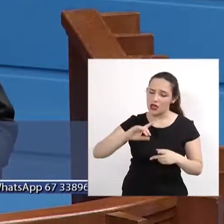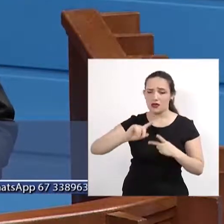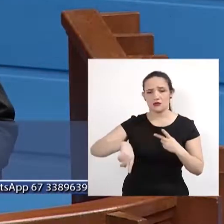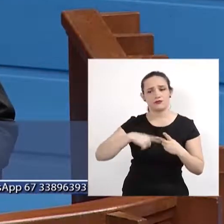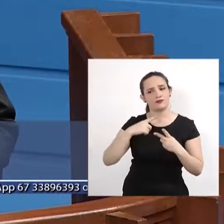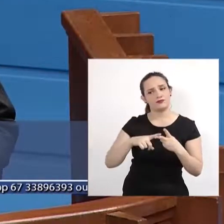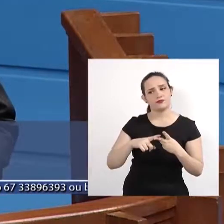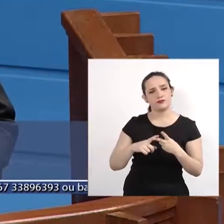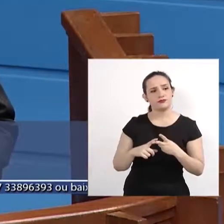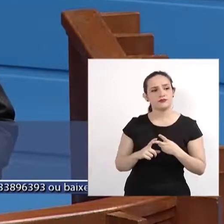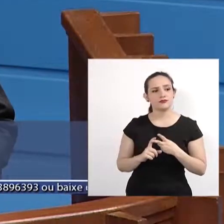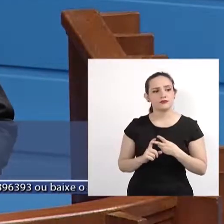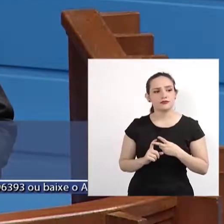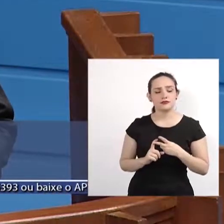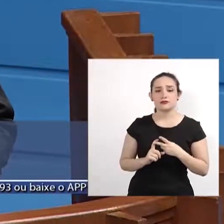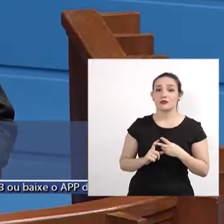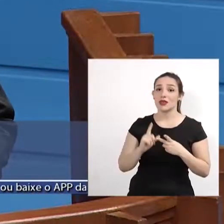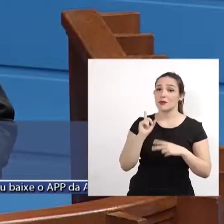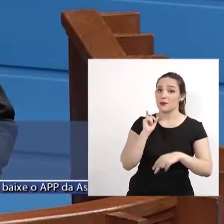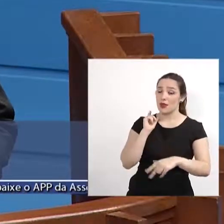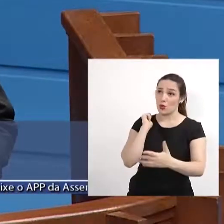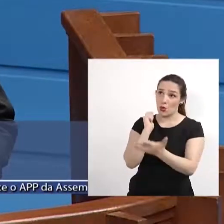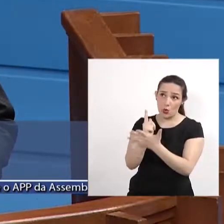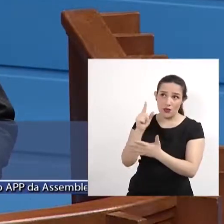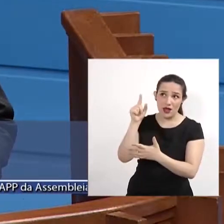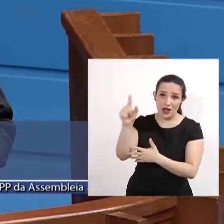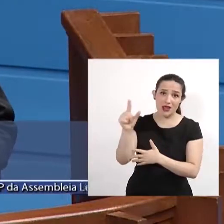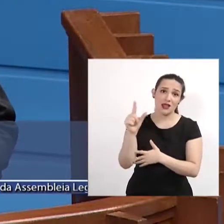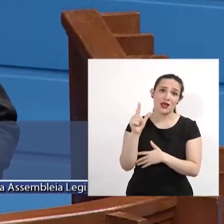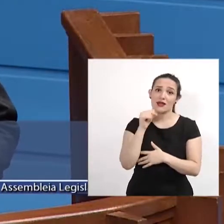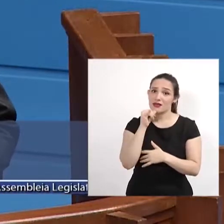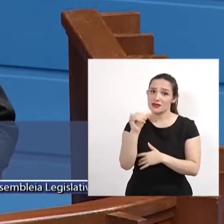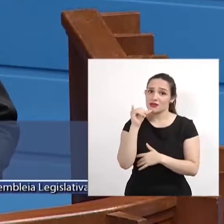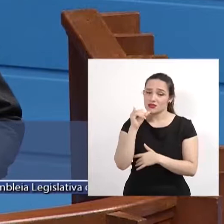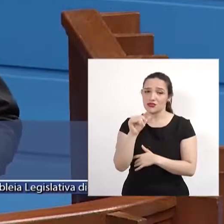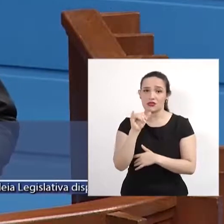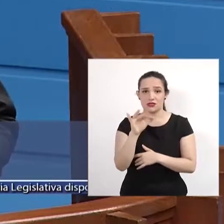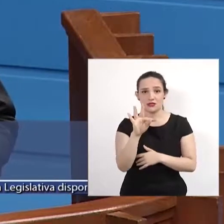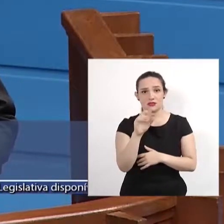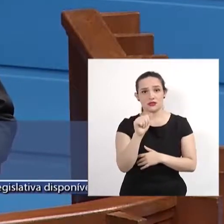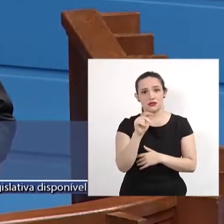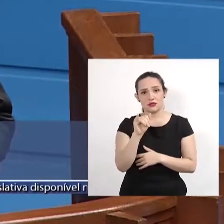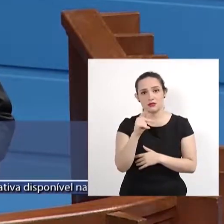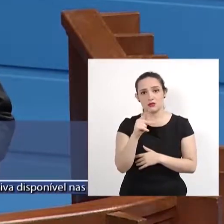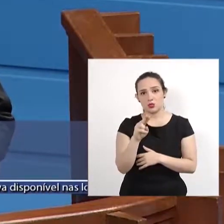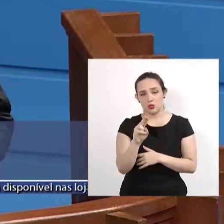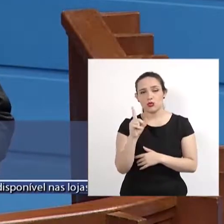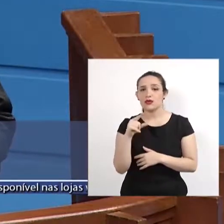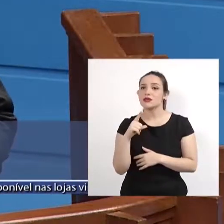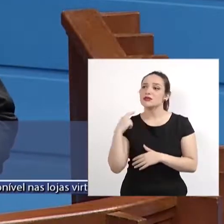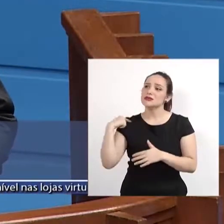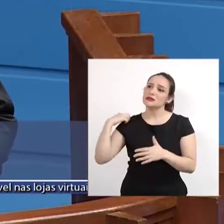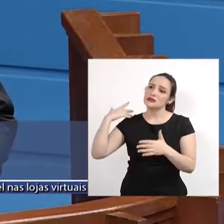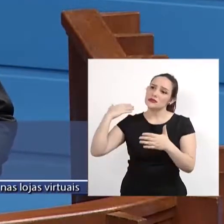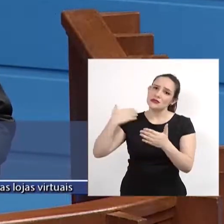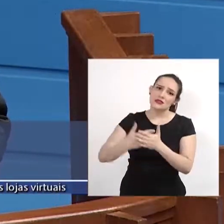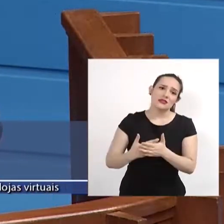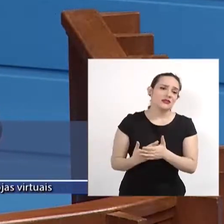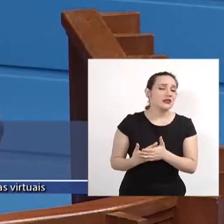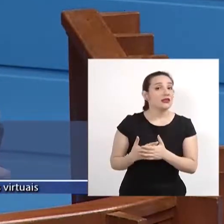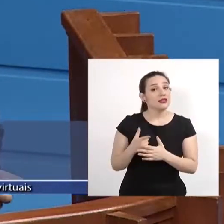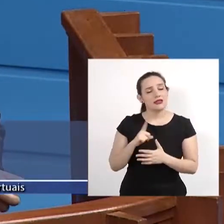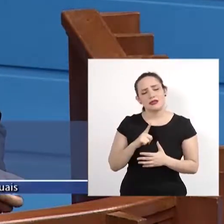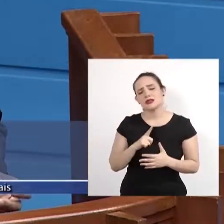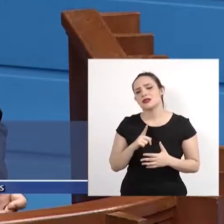alto valor da energia elétrica por causa do alto consumo, em dias de muito calor,